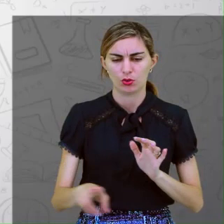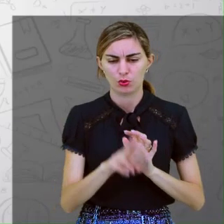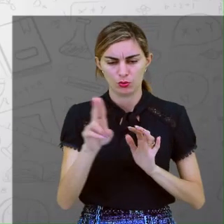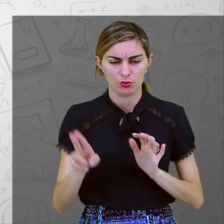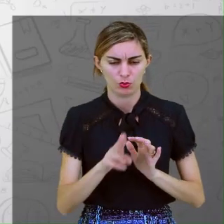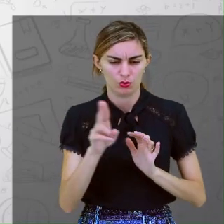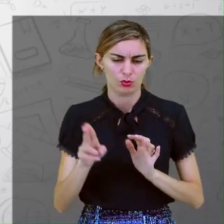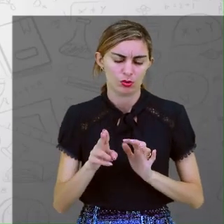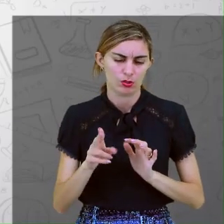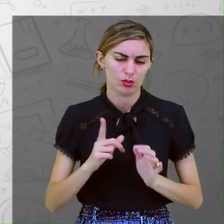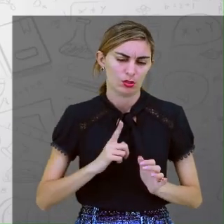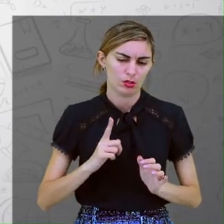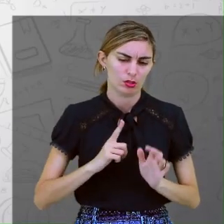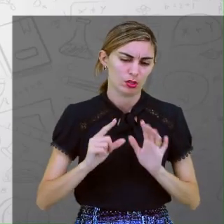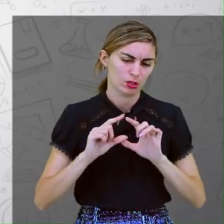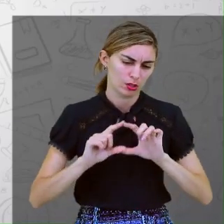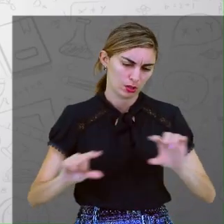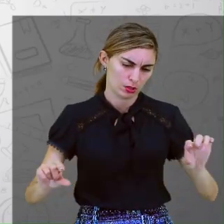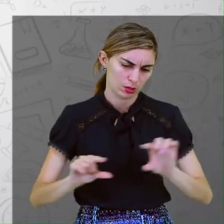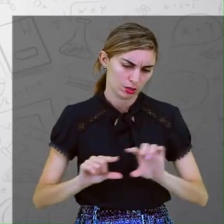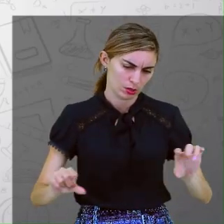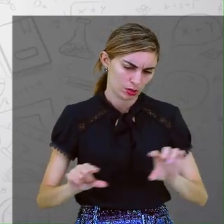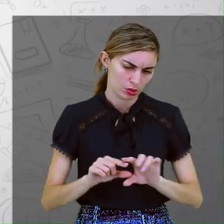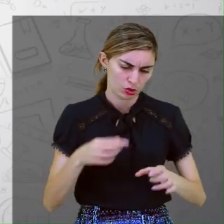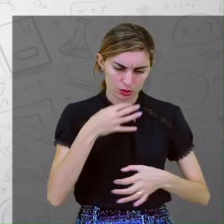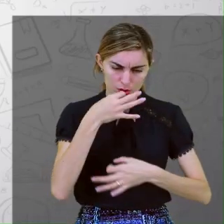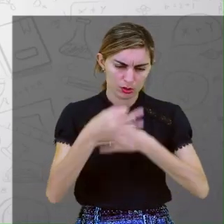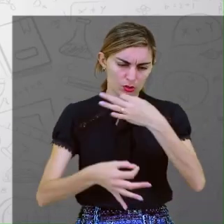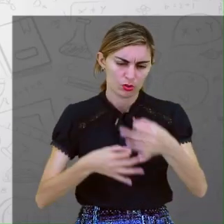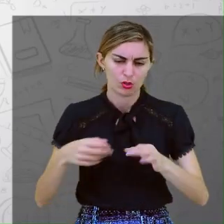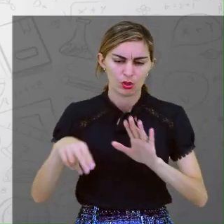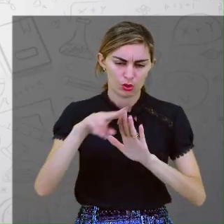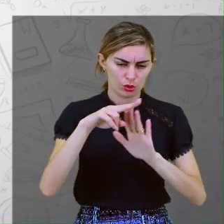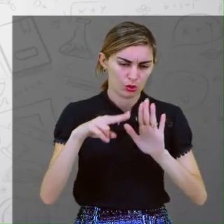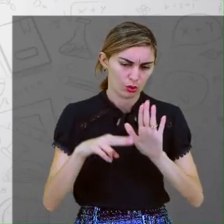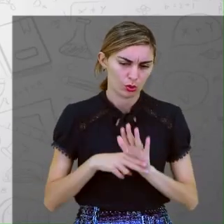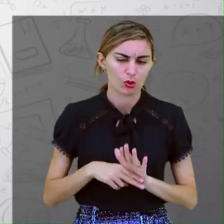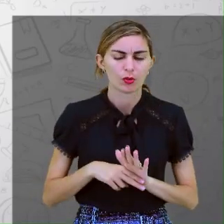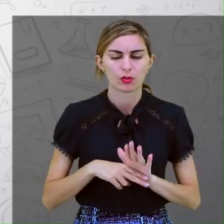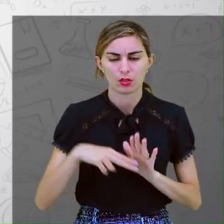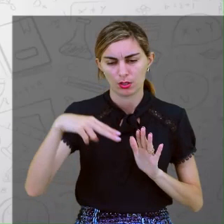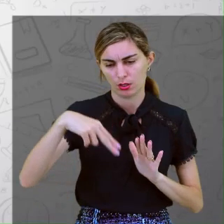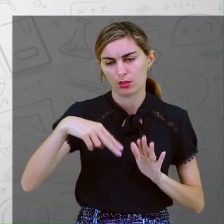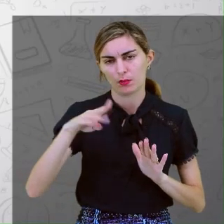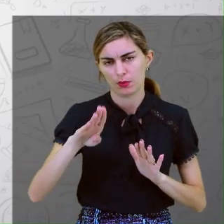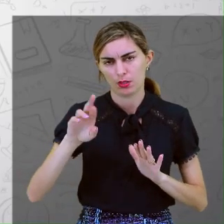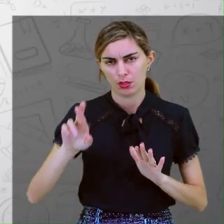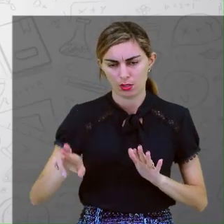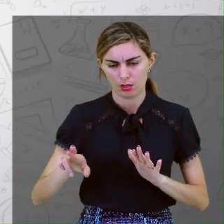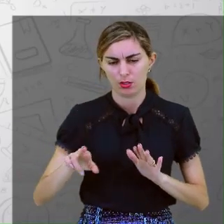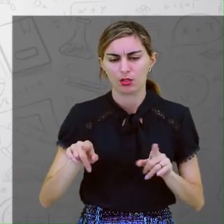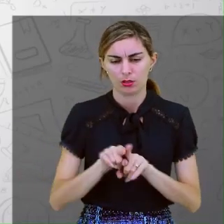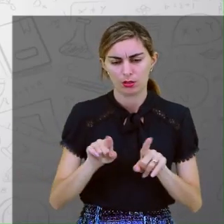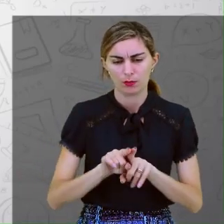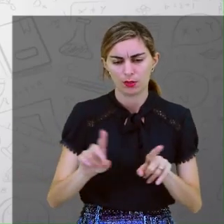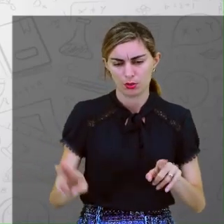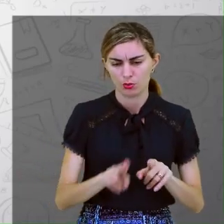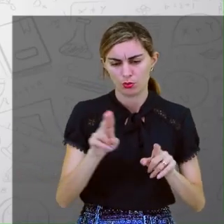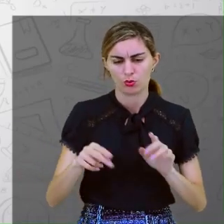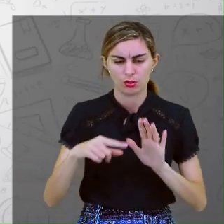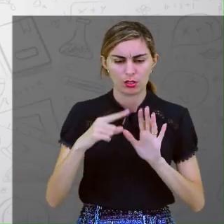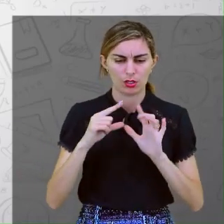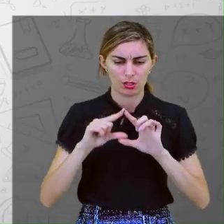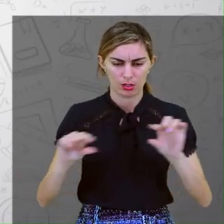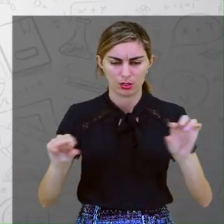utilizar tanto a legenda sugerida pela norma, pelas NBRs, como também podem utilizar uma legenda